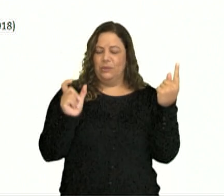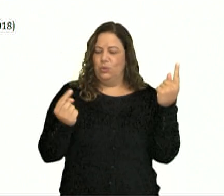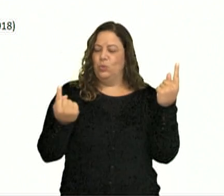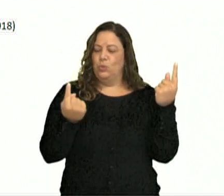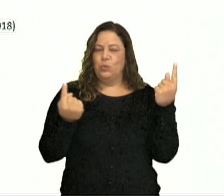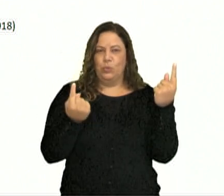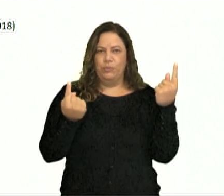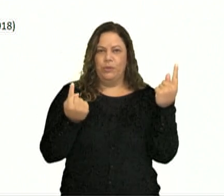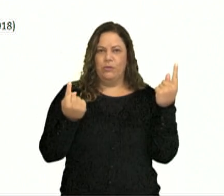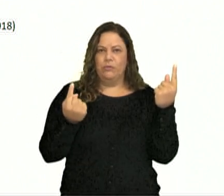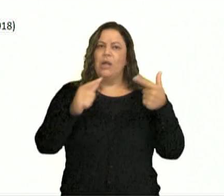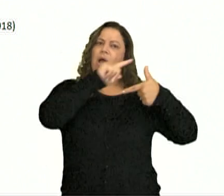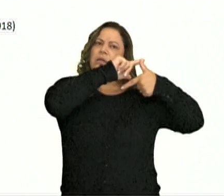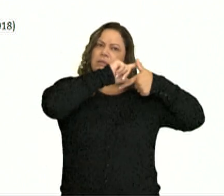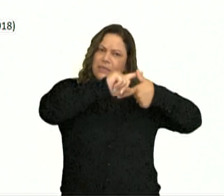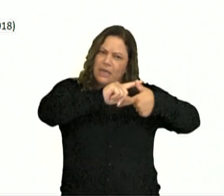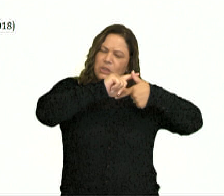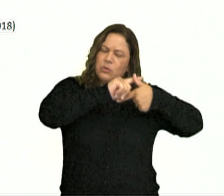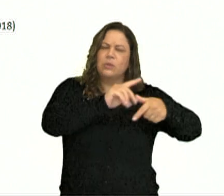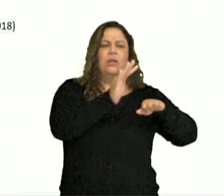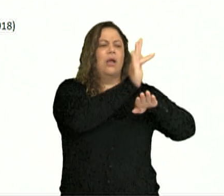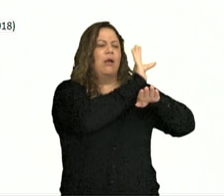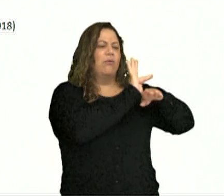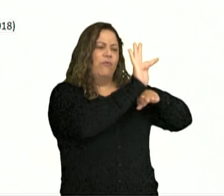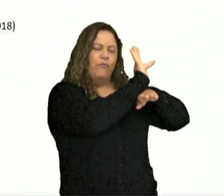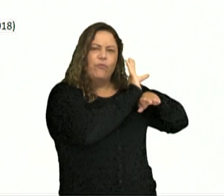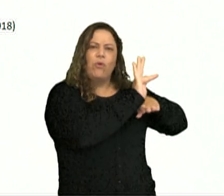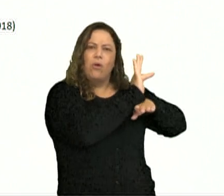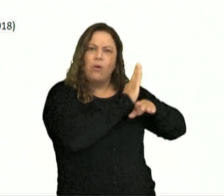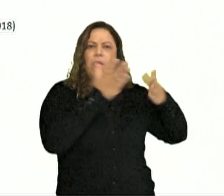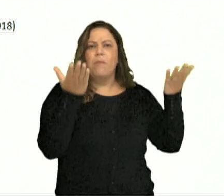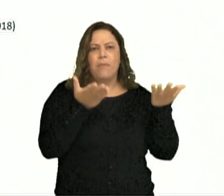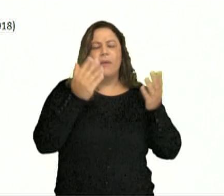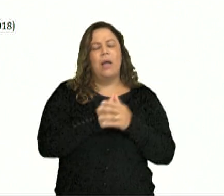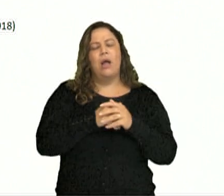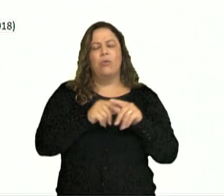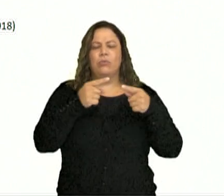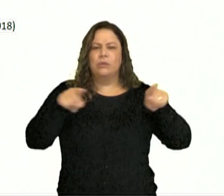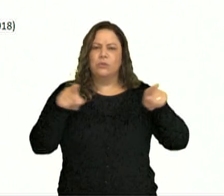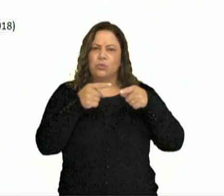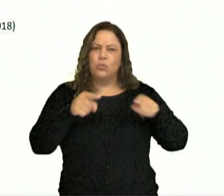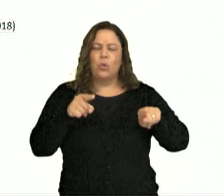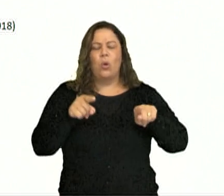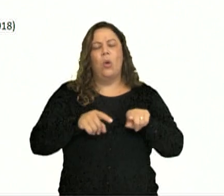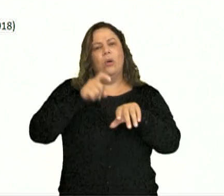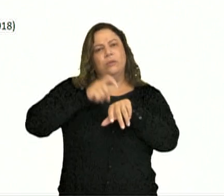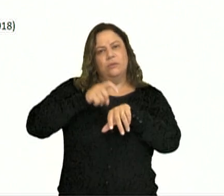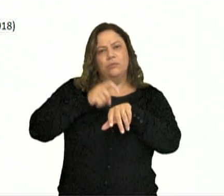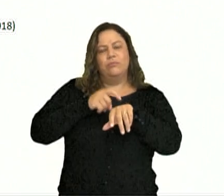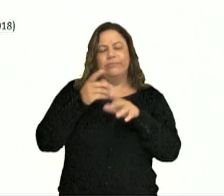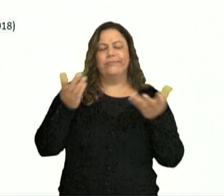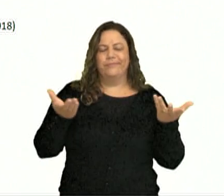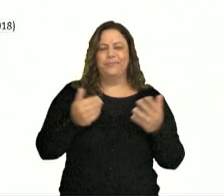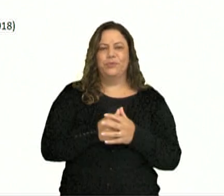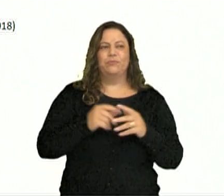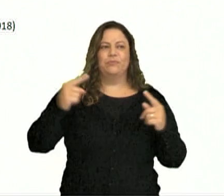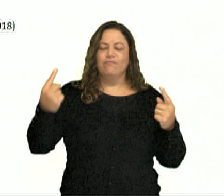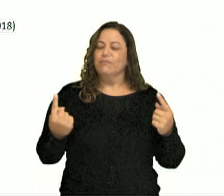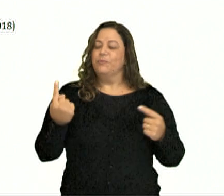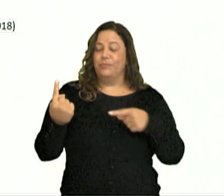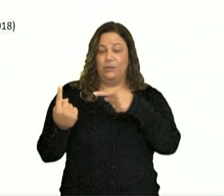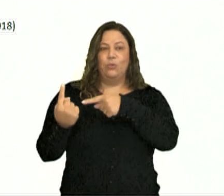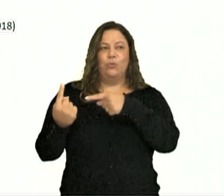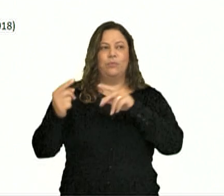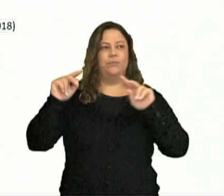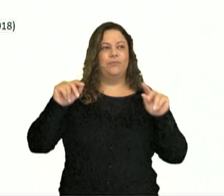da forma tradicional, da forma formal, né, as notas musicais, o tempo. Então aqui essa é a alternativa